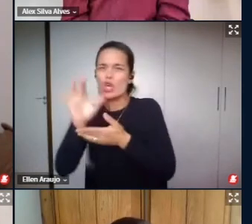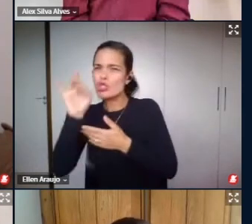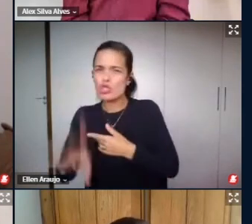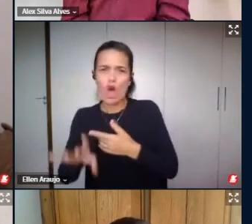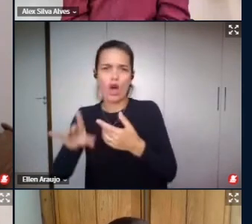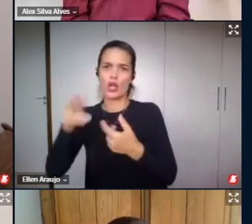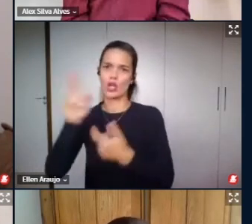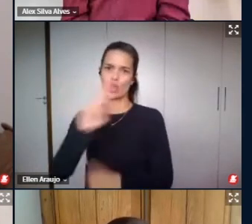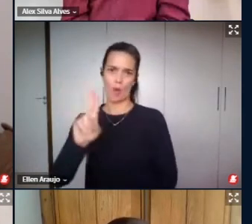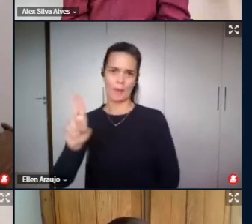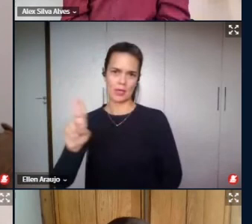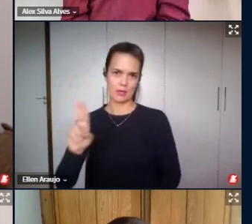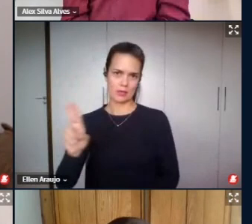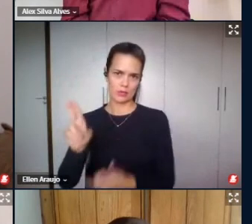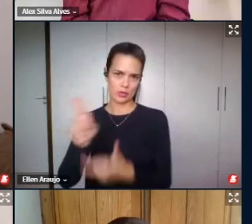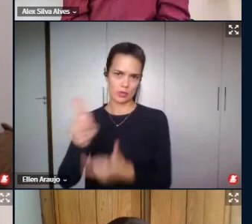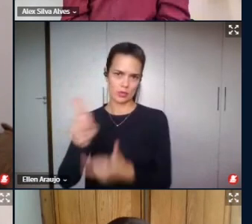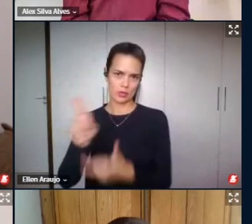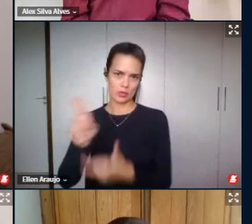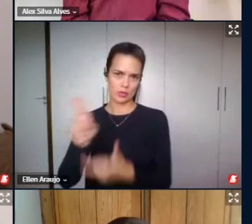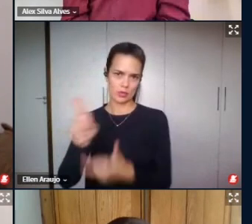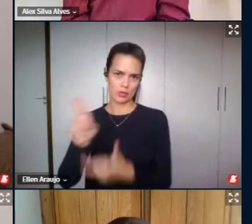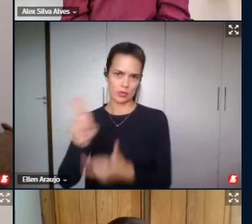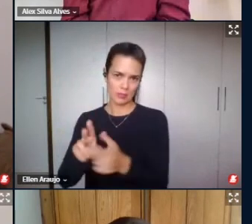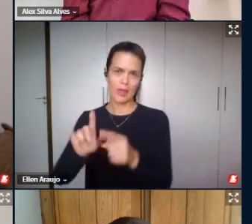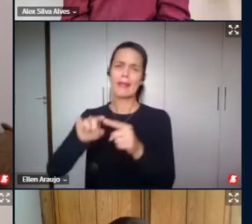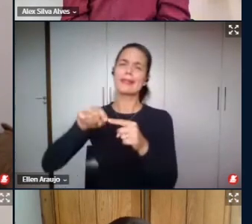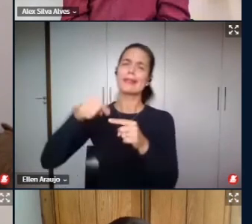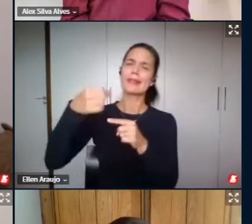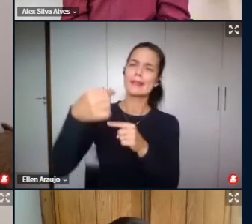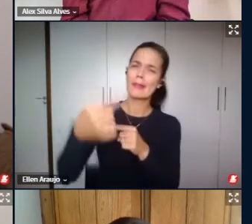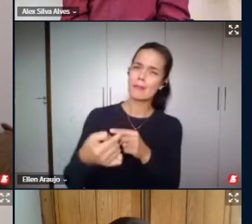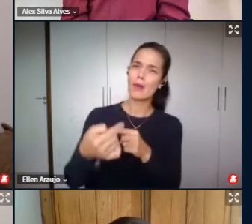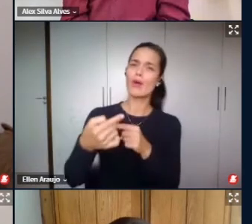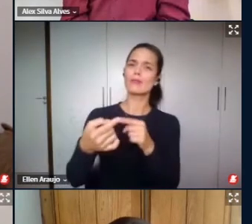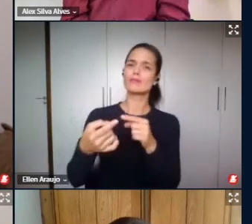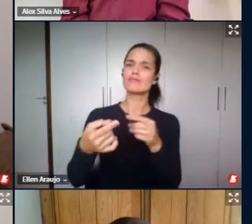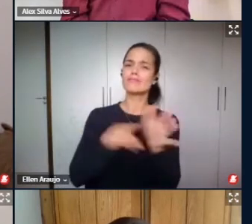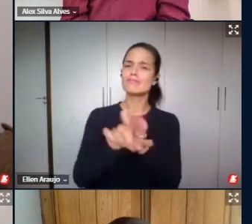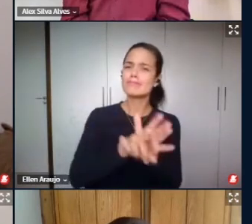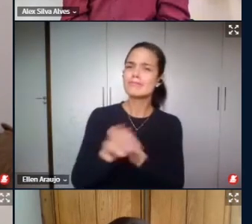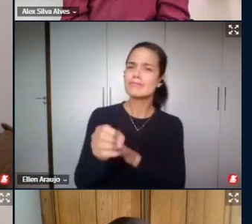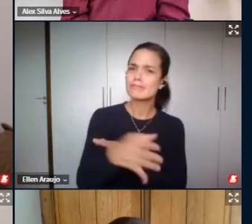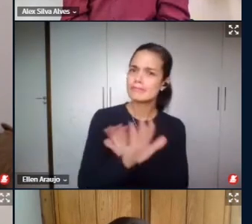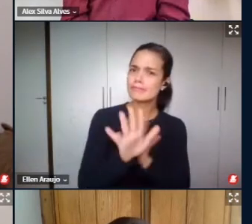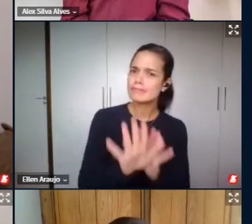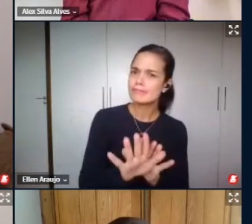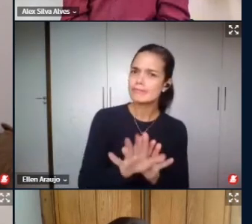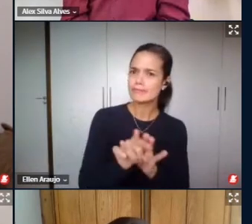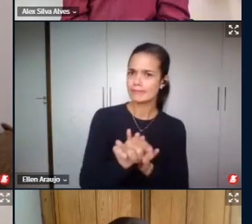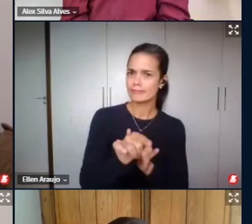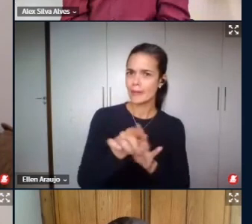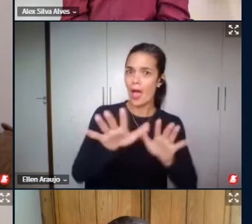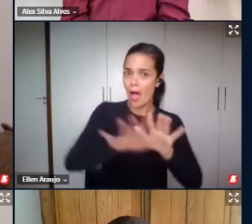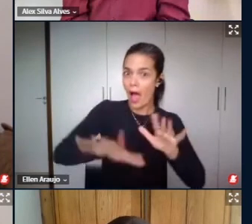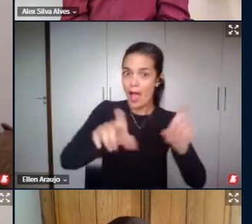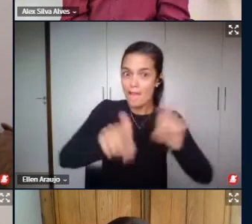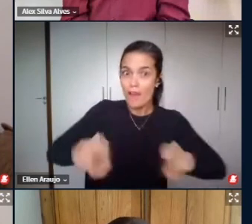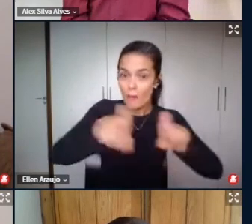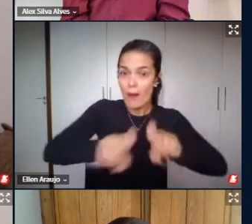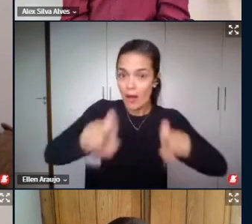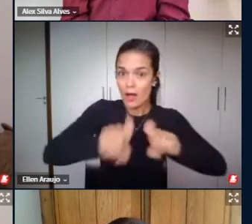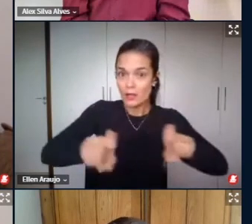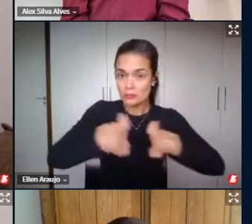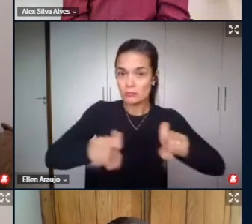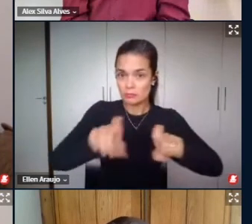termo, certo? Que depois, então, Marie-Claude entra e fala assim, olha, e na área da informática? Salvo o melhor